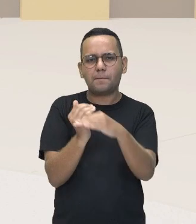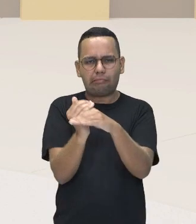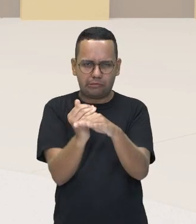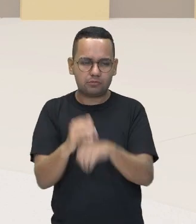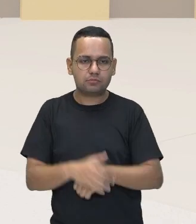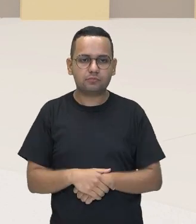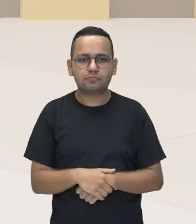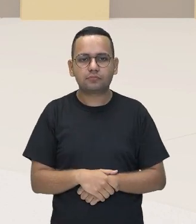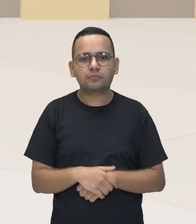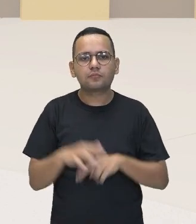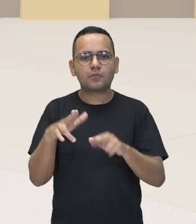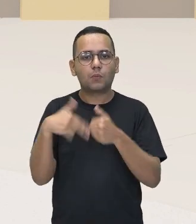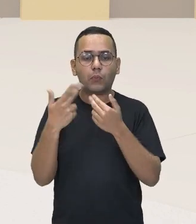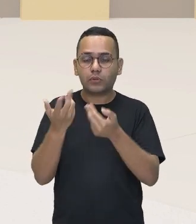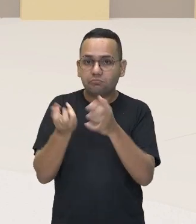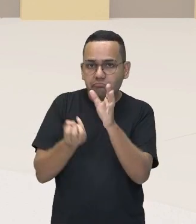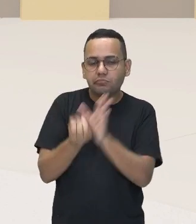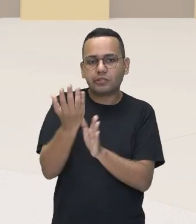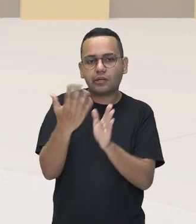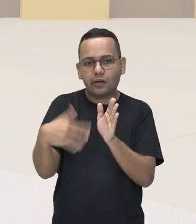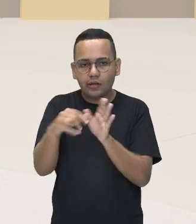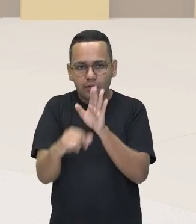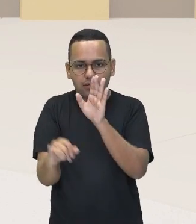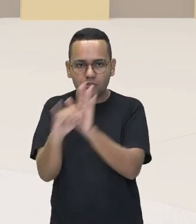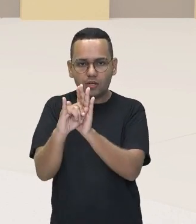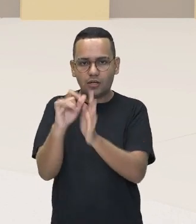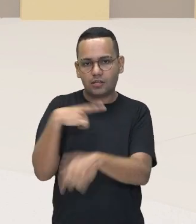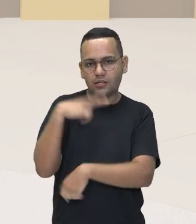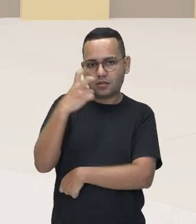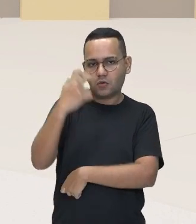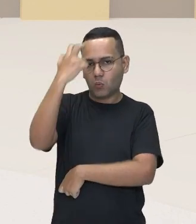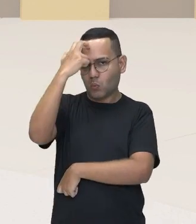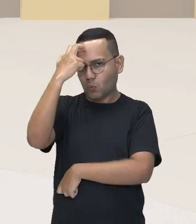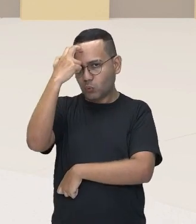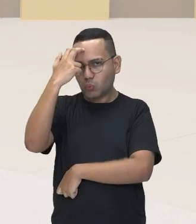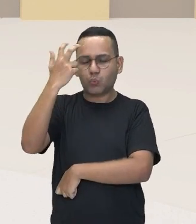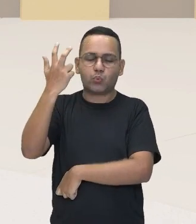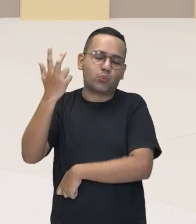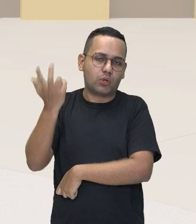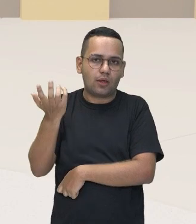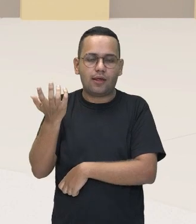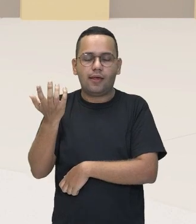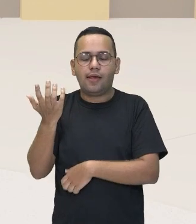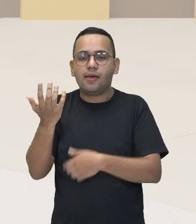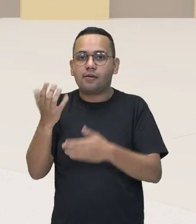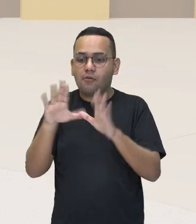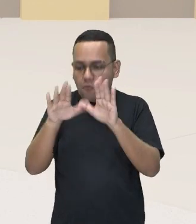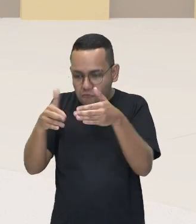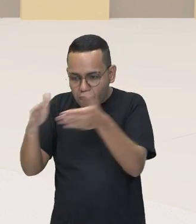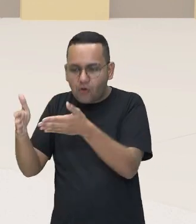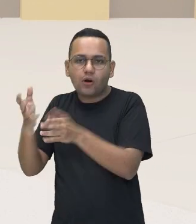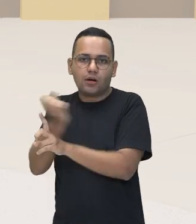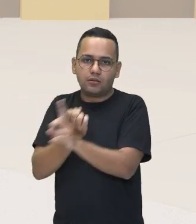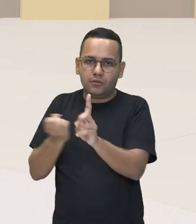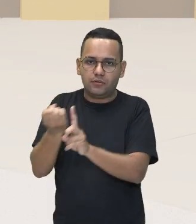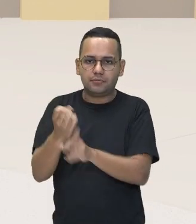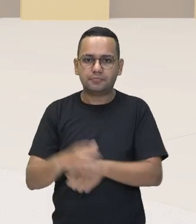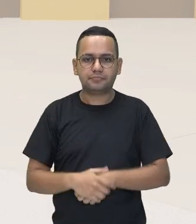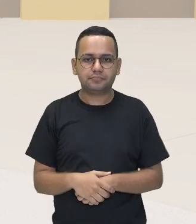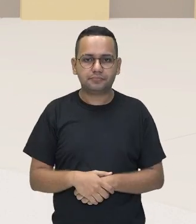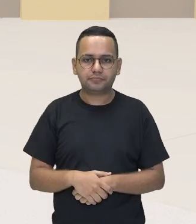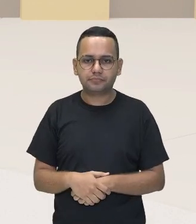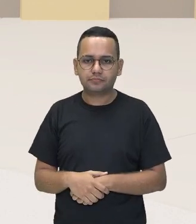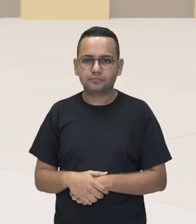um aspecto identitário para as culturas de determinadas sociedades, né? Então, nós pertencemos a uma